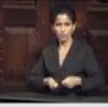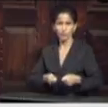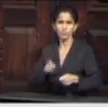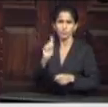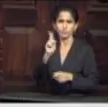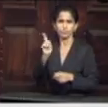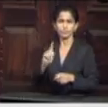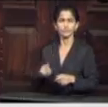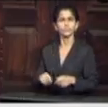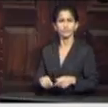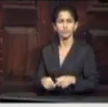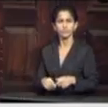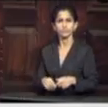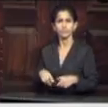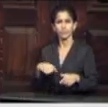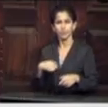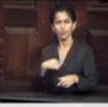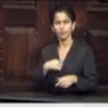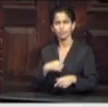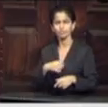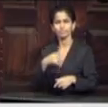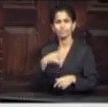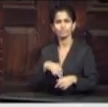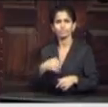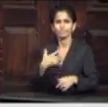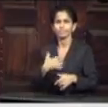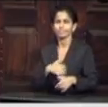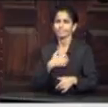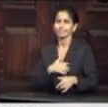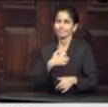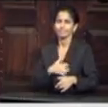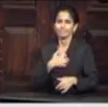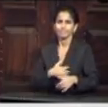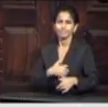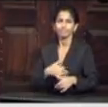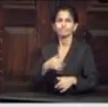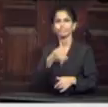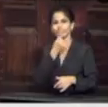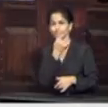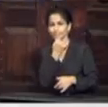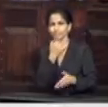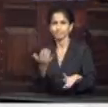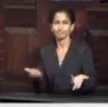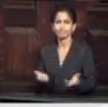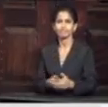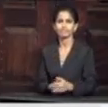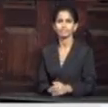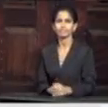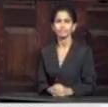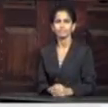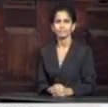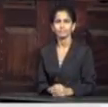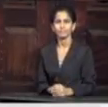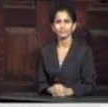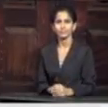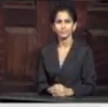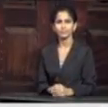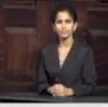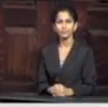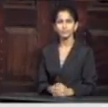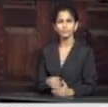estou injuriado com esse posicionamento da maioria. Deputado